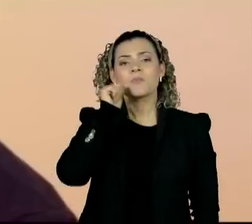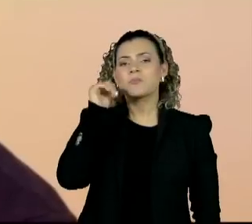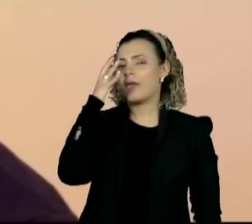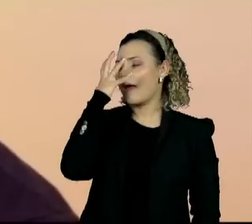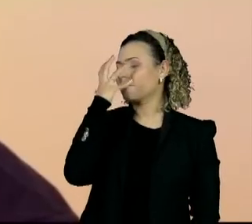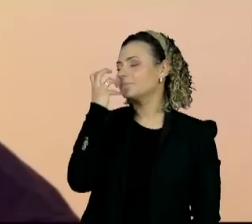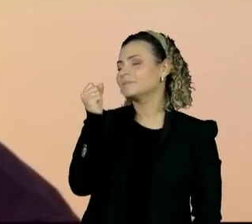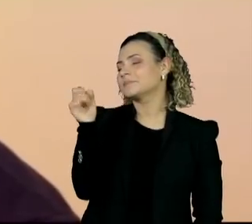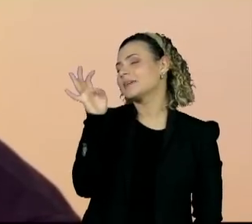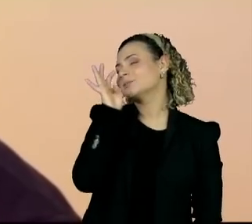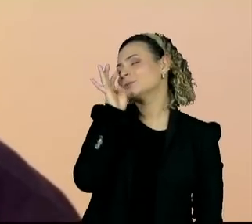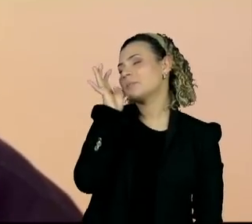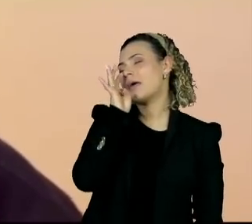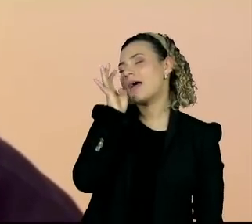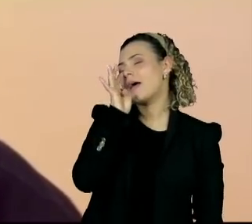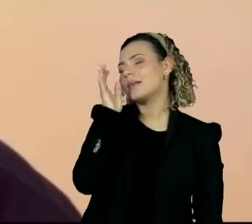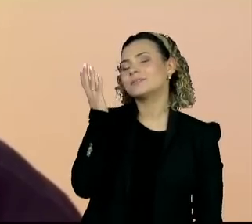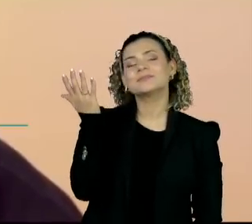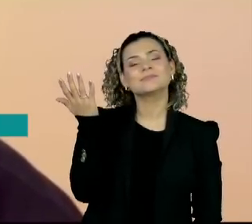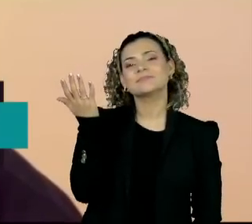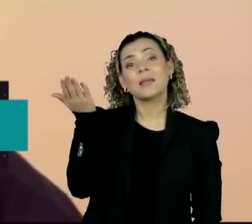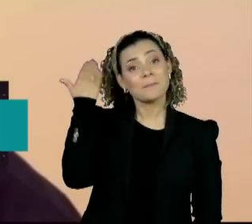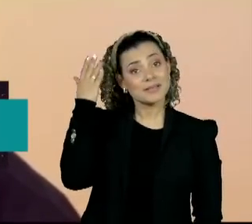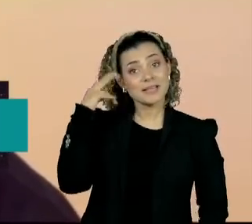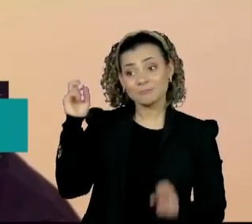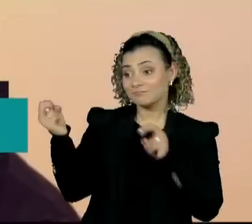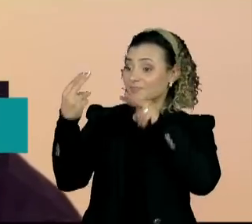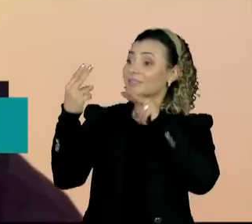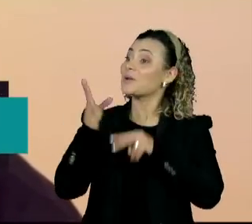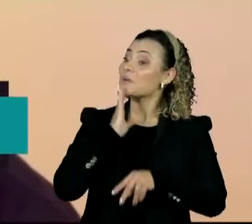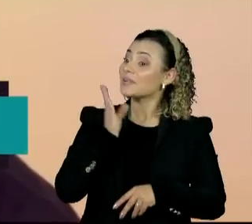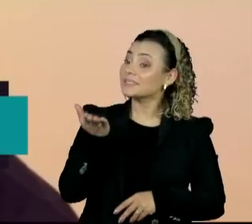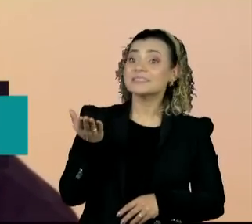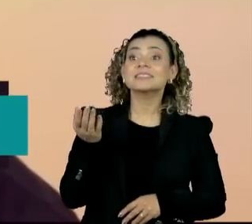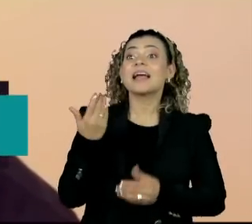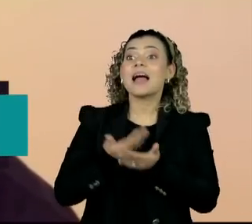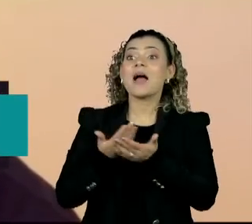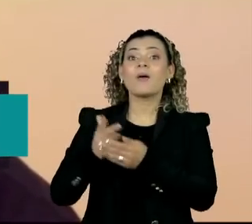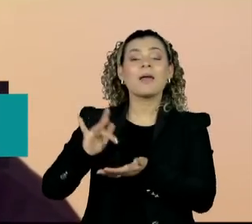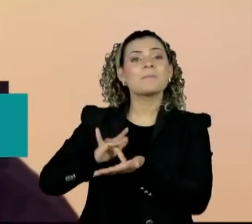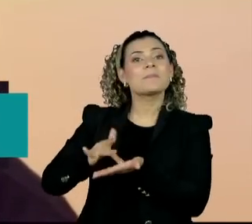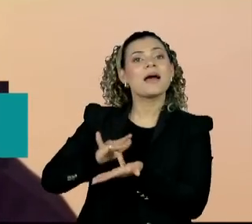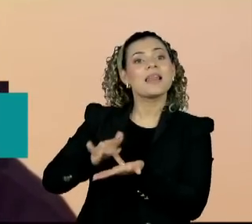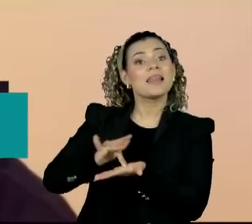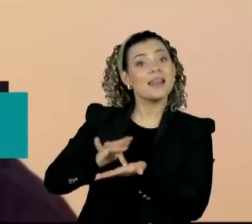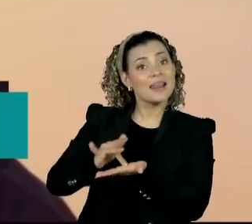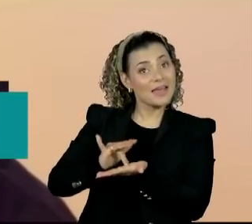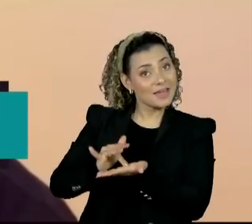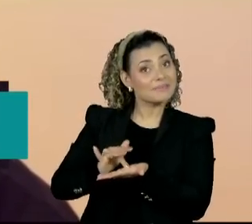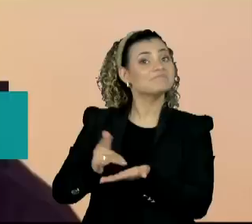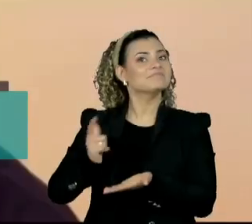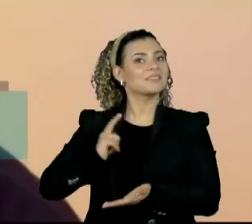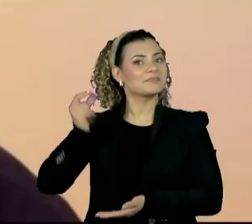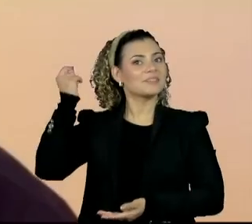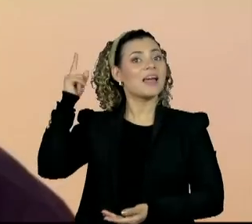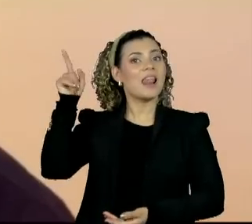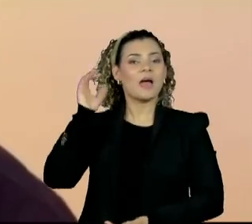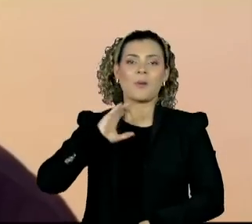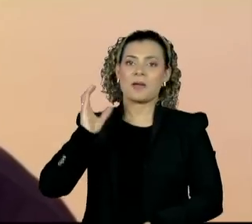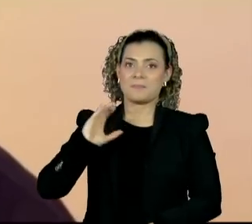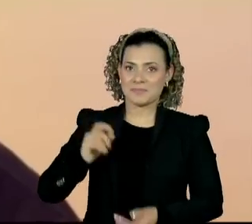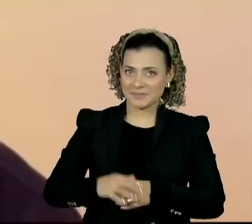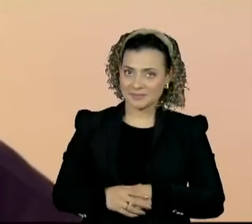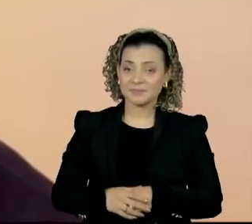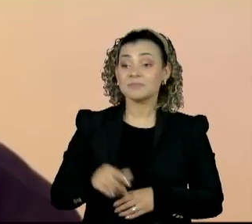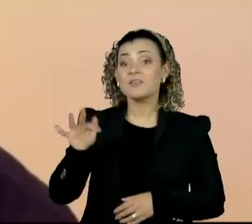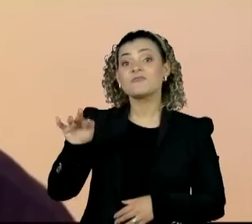vários aspectos. Já era quando eu a conheci, fazendo aula de balé na dona Tânia Lescova, lá em Copacabana. E